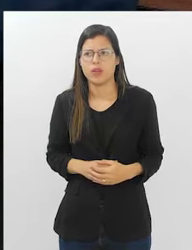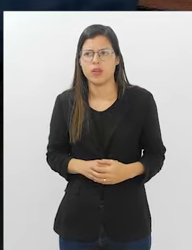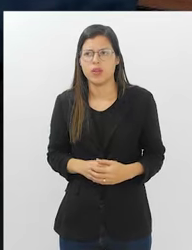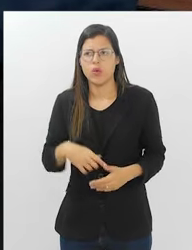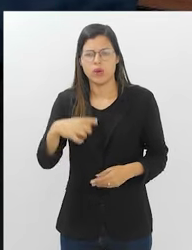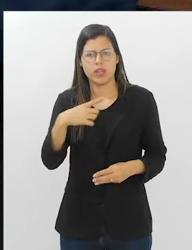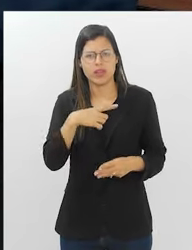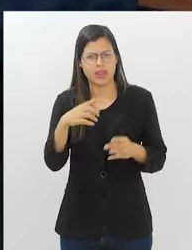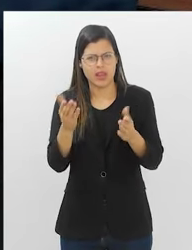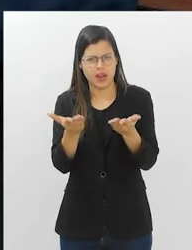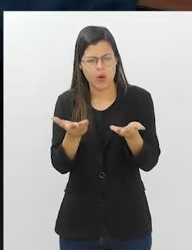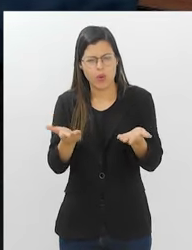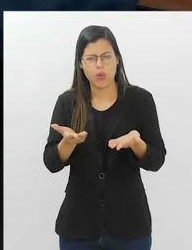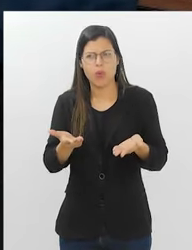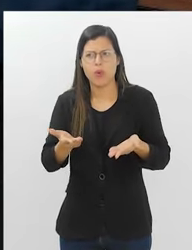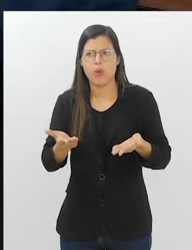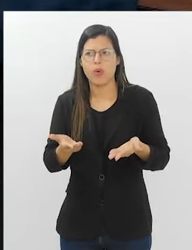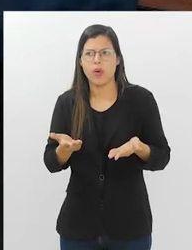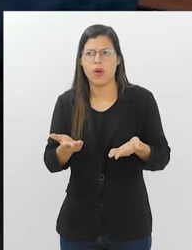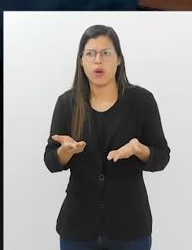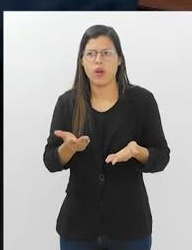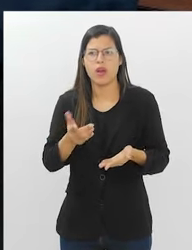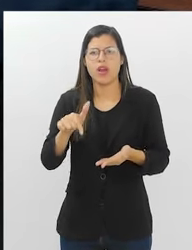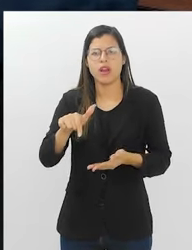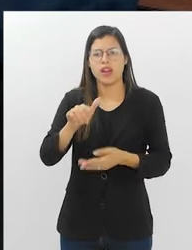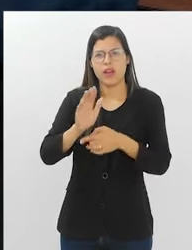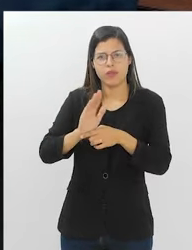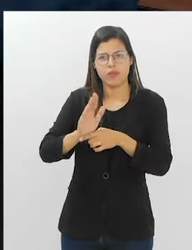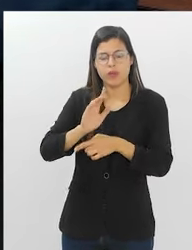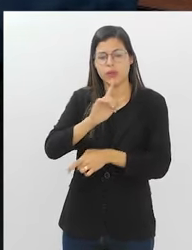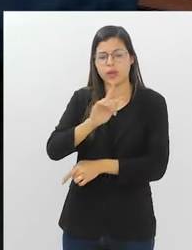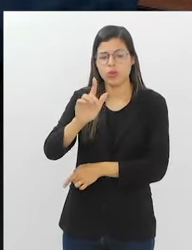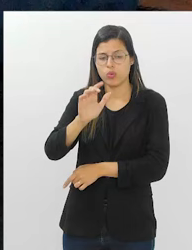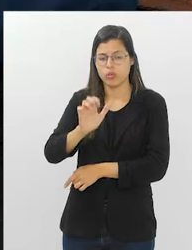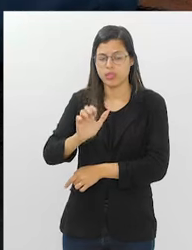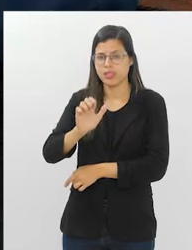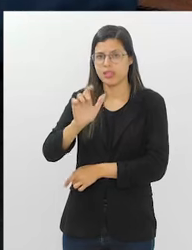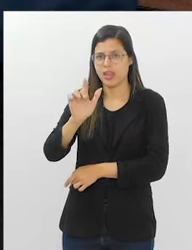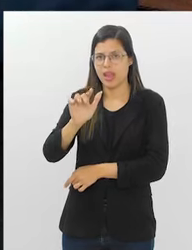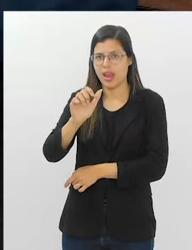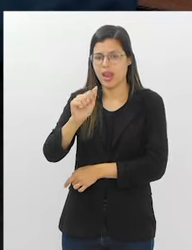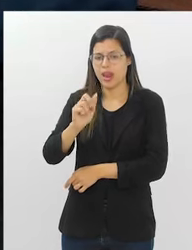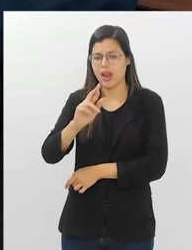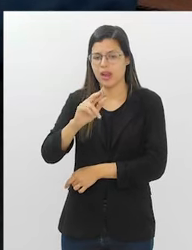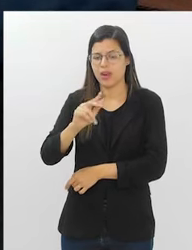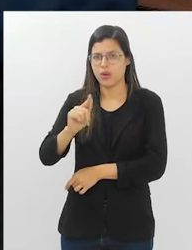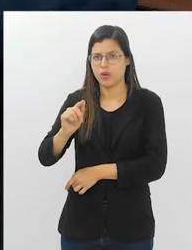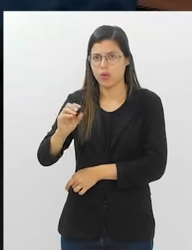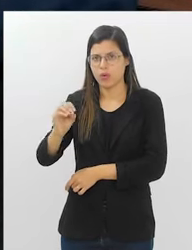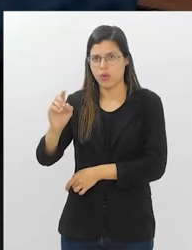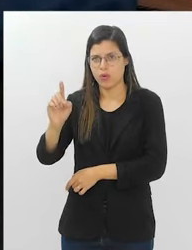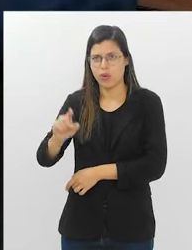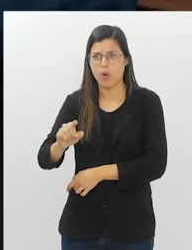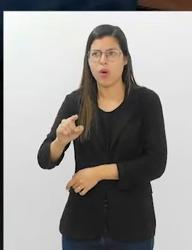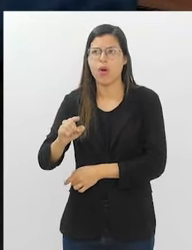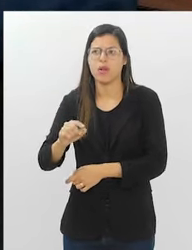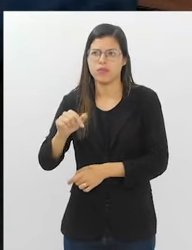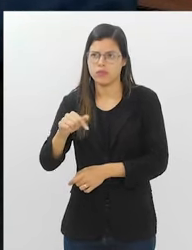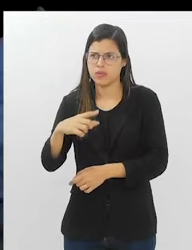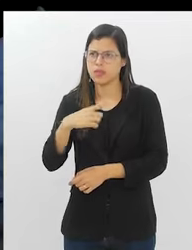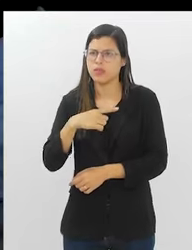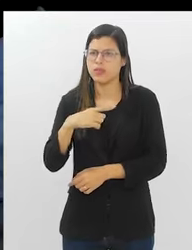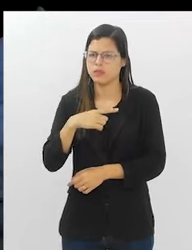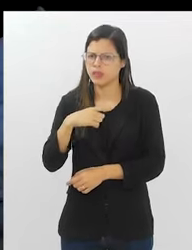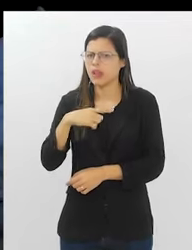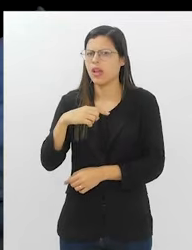que está no ar agora, o Zé Rigor. Zé Rigor. Então, está passando para quem quiser assistir, gente,